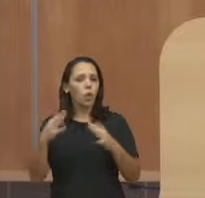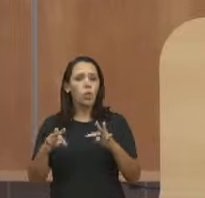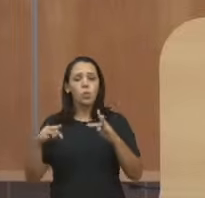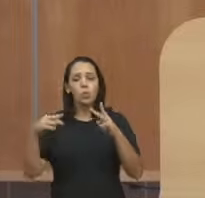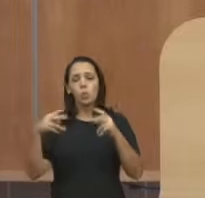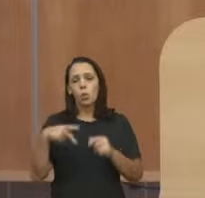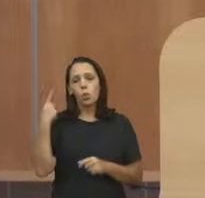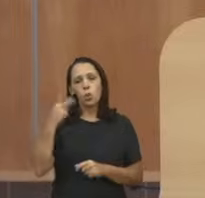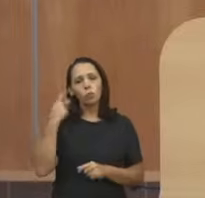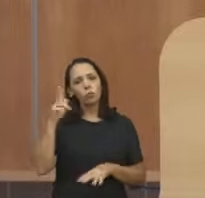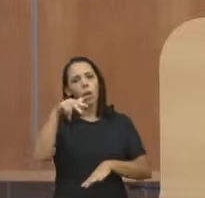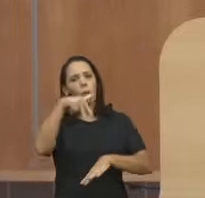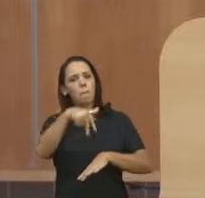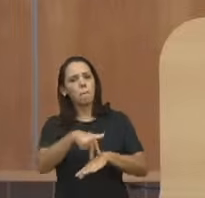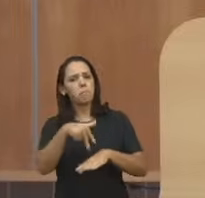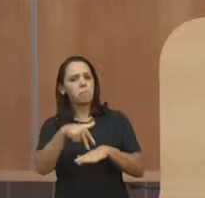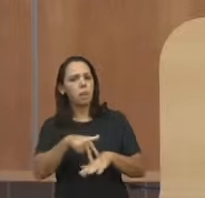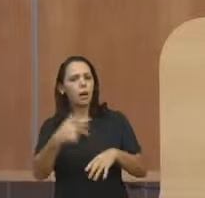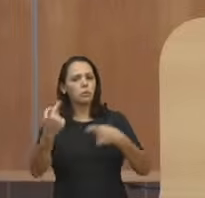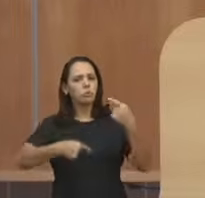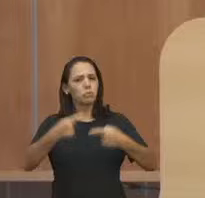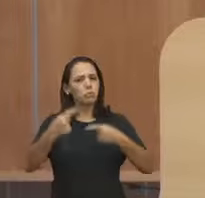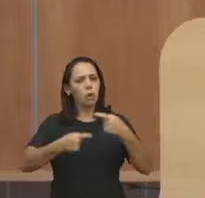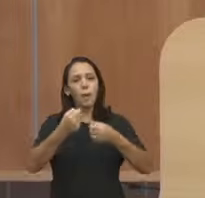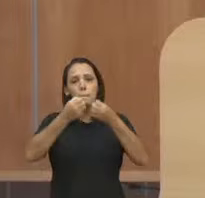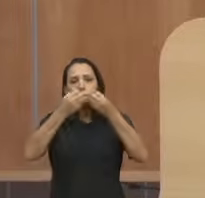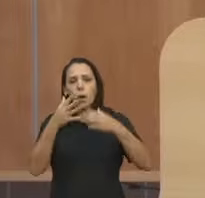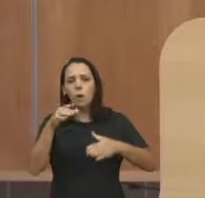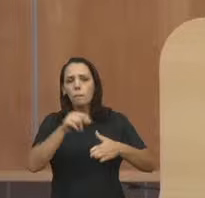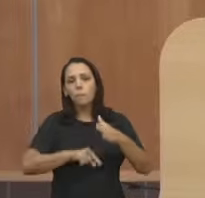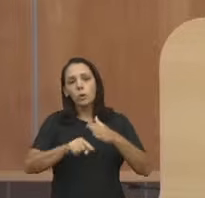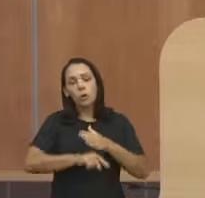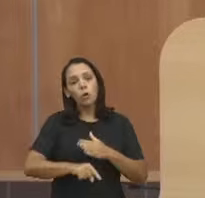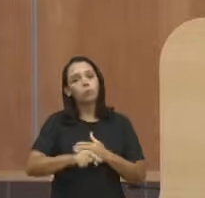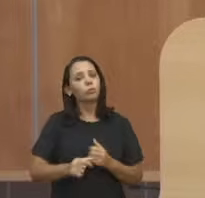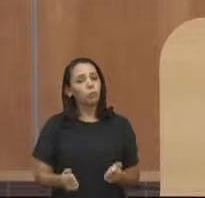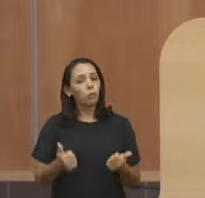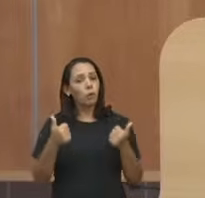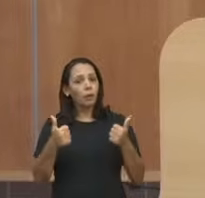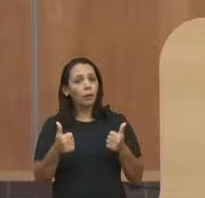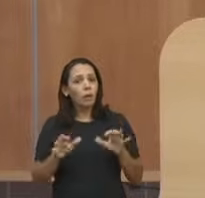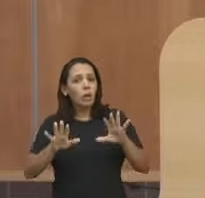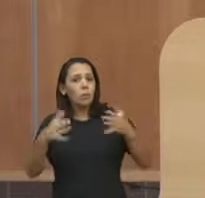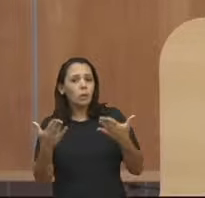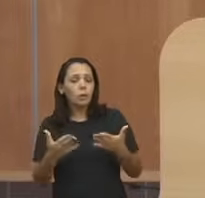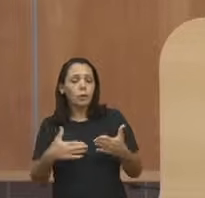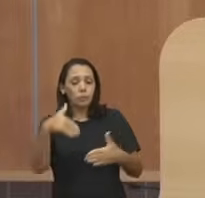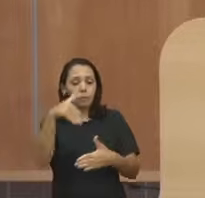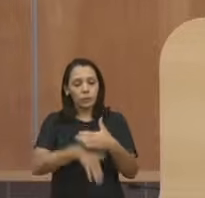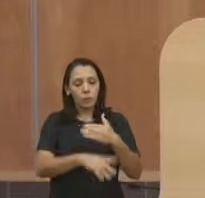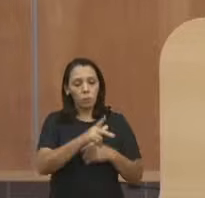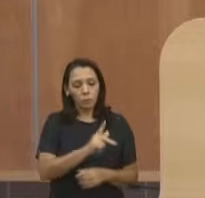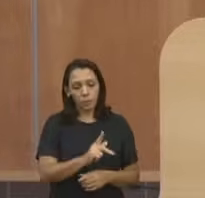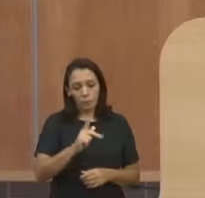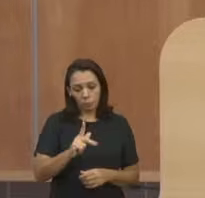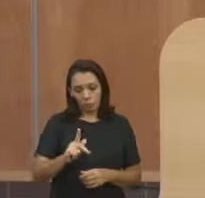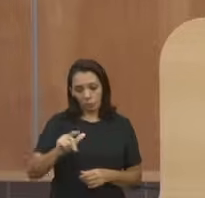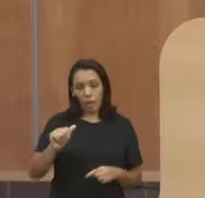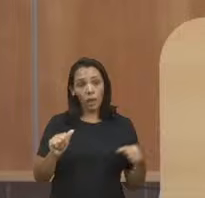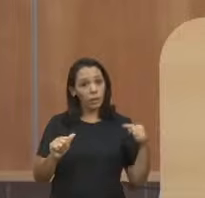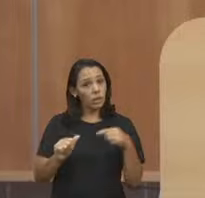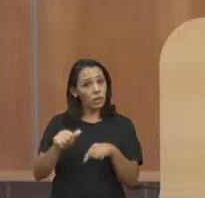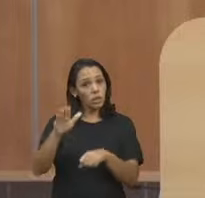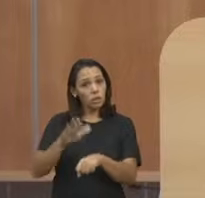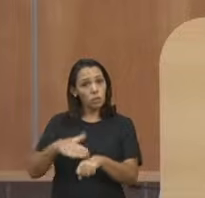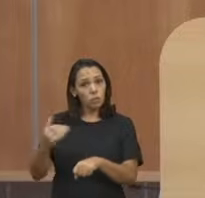discussão profunda, uma discussão interessante, produtiva sobre esses projetos. Mas daí quando a gente vai votar o PPA, que é a peça mais